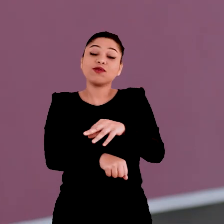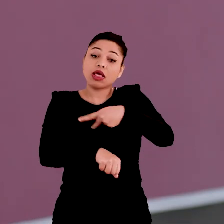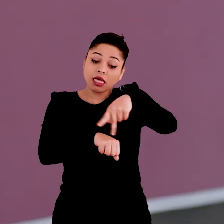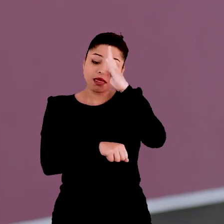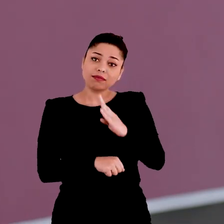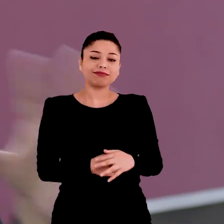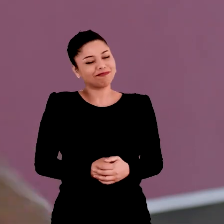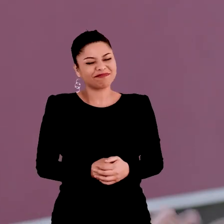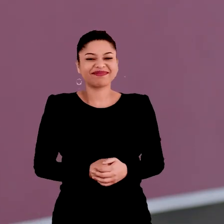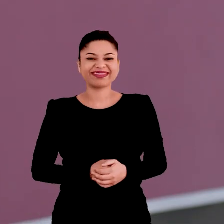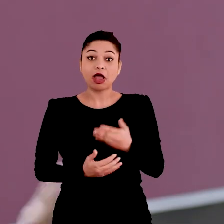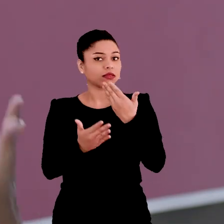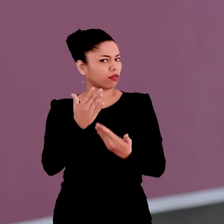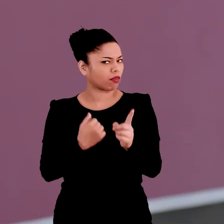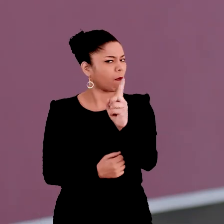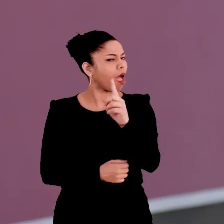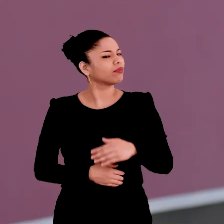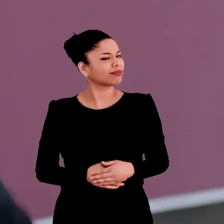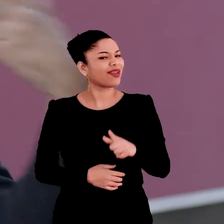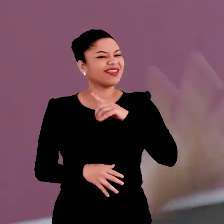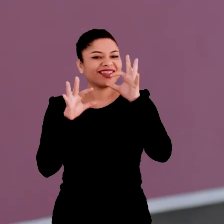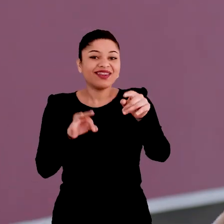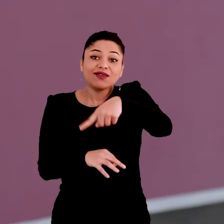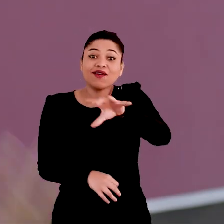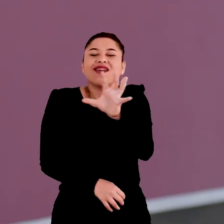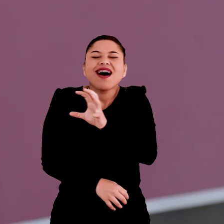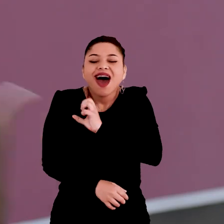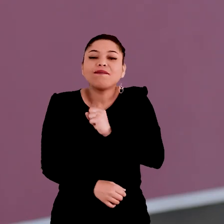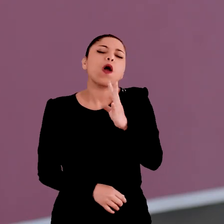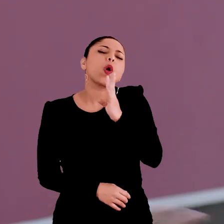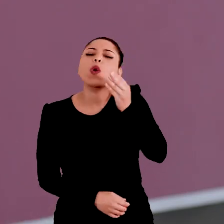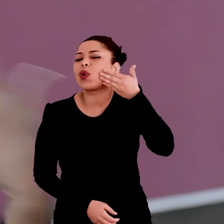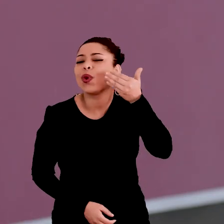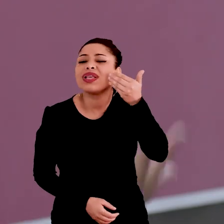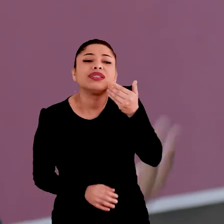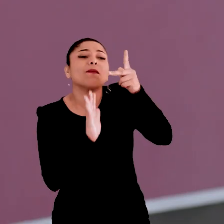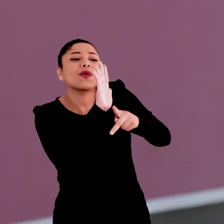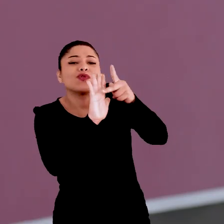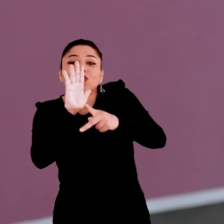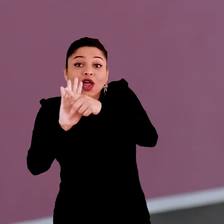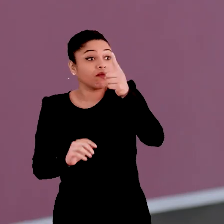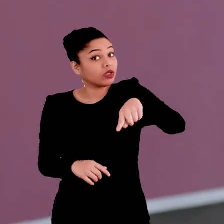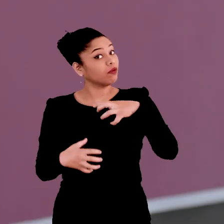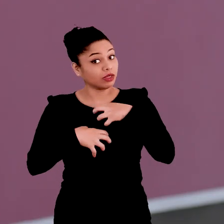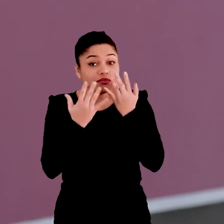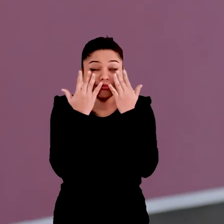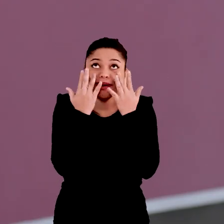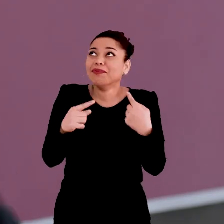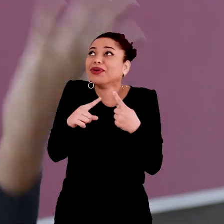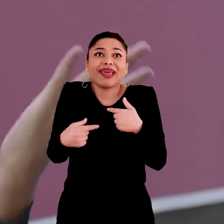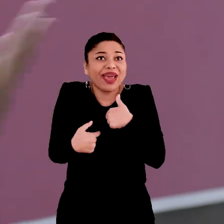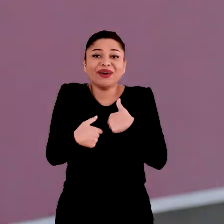vocês vão amar conhecer um pouquinho desses trabalhos e vão se inspirar muito, porque eu mesma saí daqui extremamente